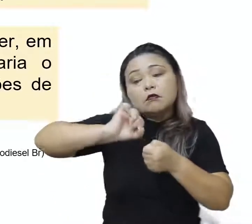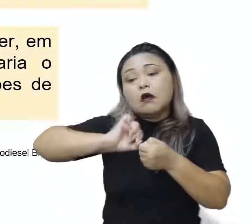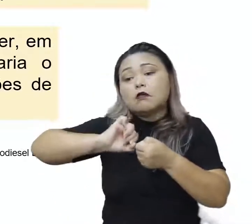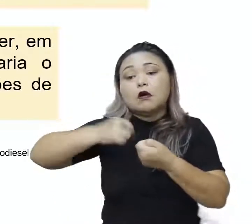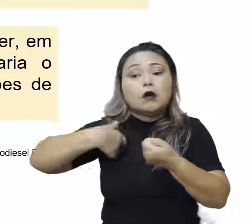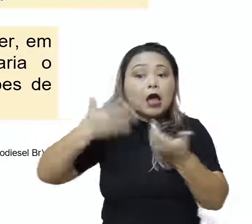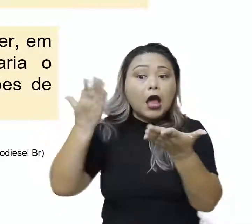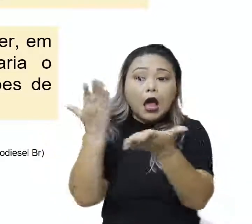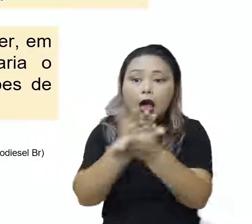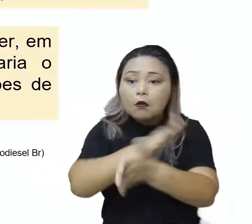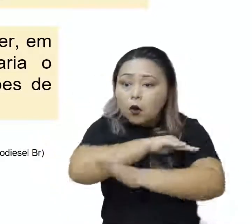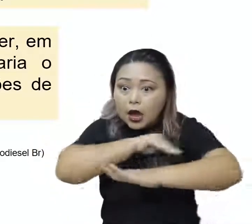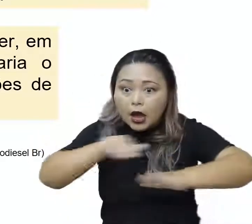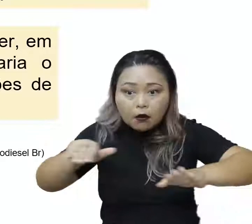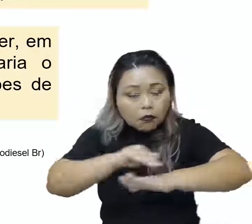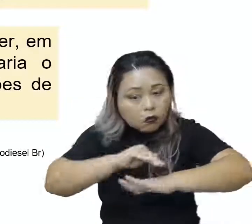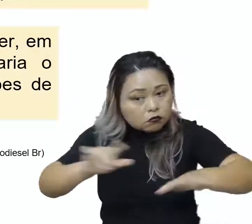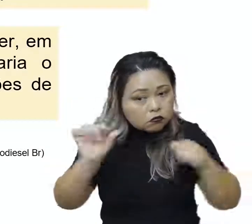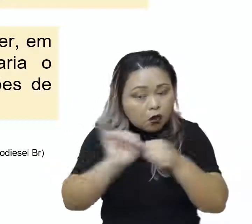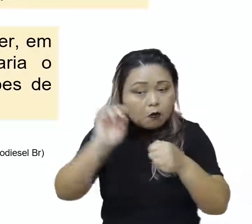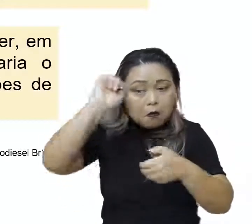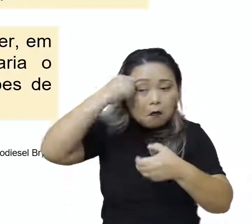renováveis. Detalhe, tá?